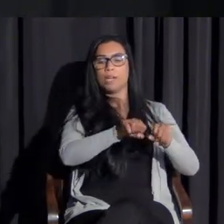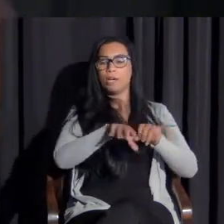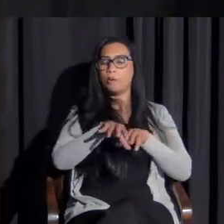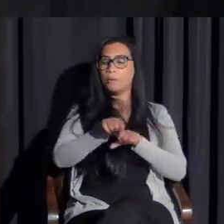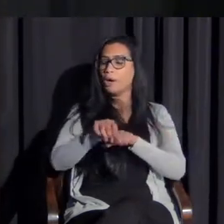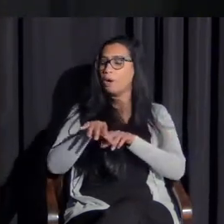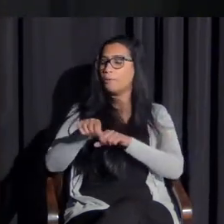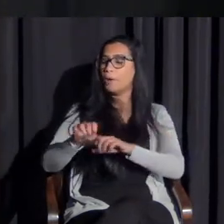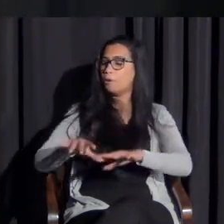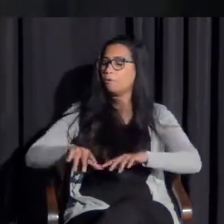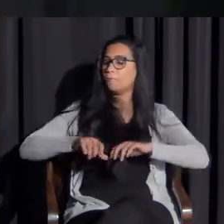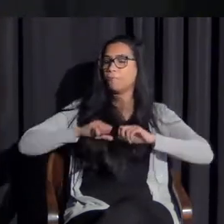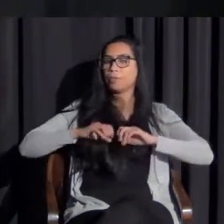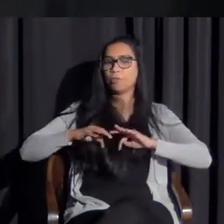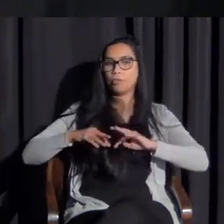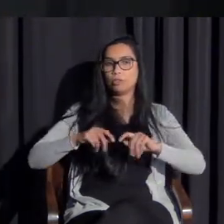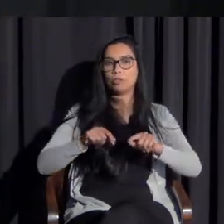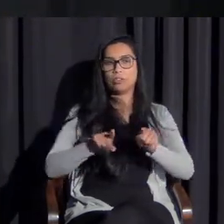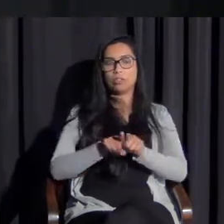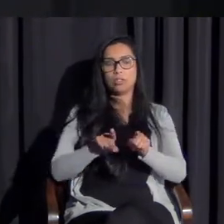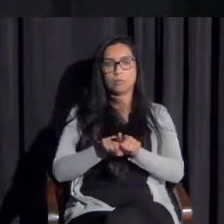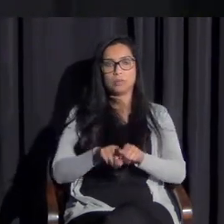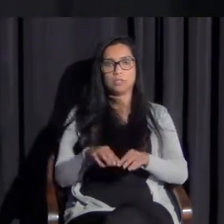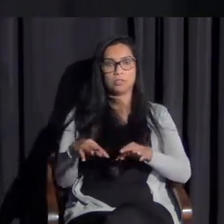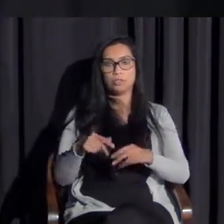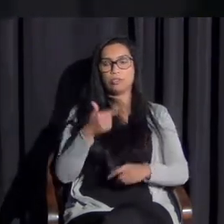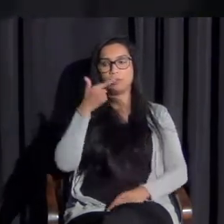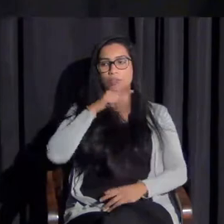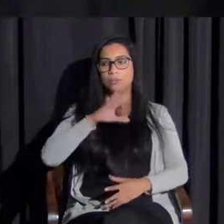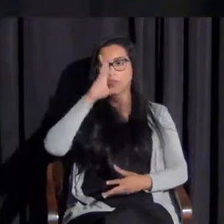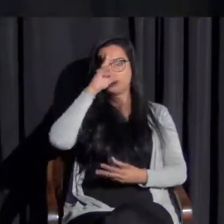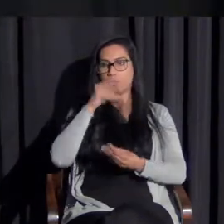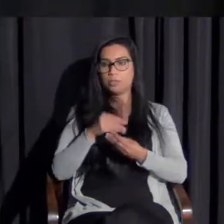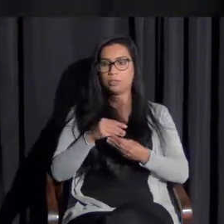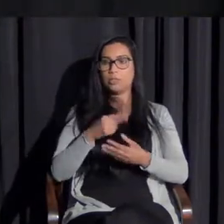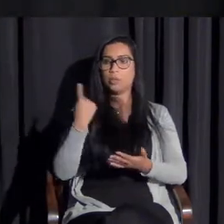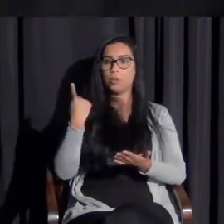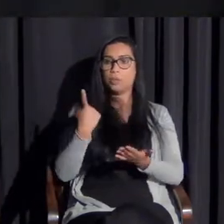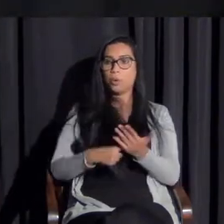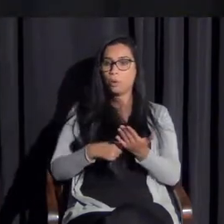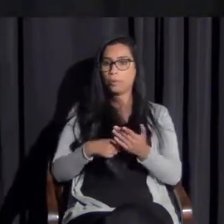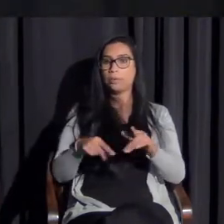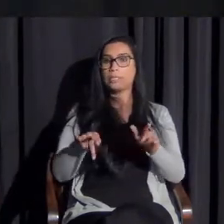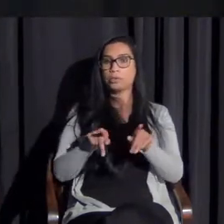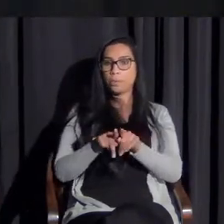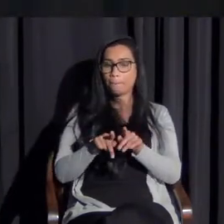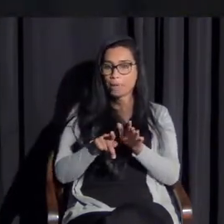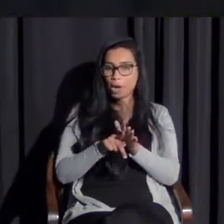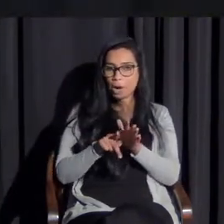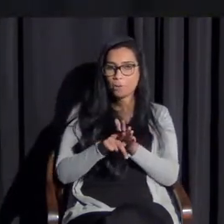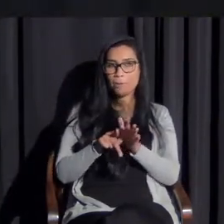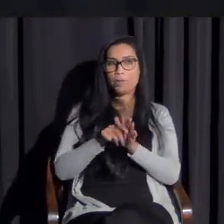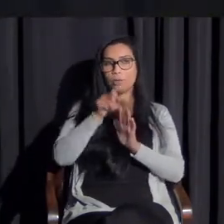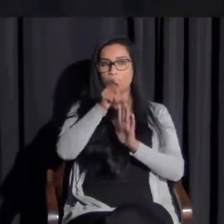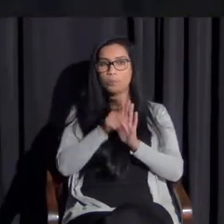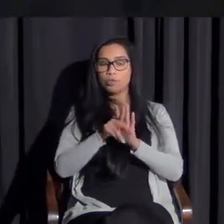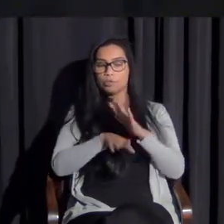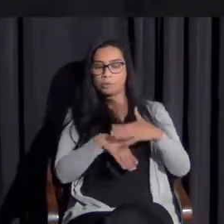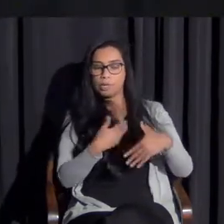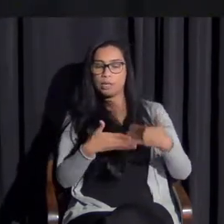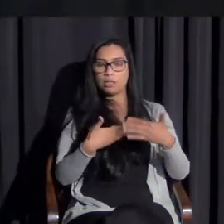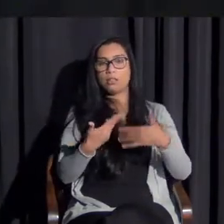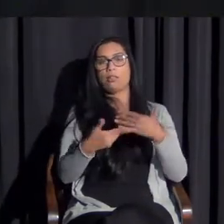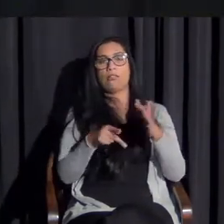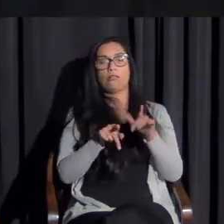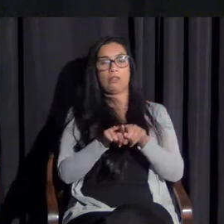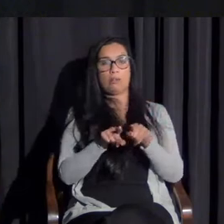está em diversos espaços dentro da assistência social, porque a gente entende que é um compromisso que o programa tem de a gente poder avançar, né, para